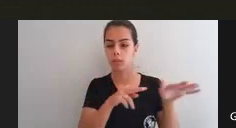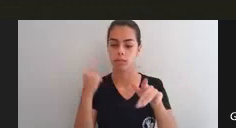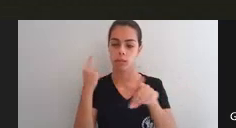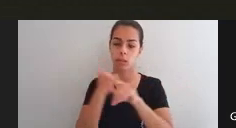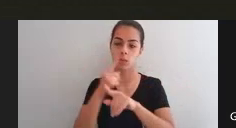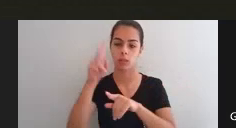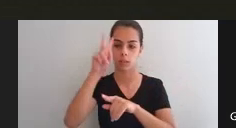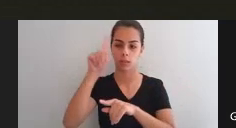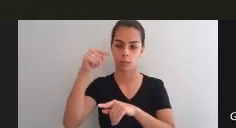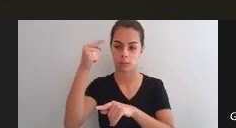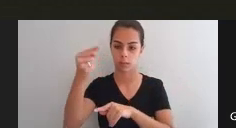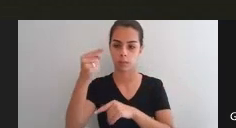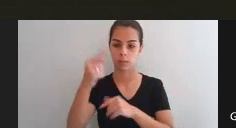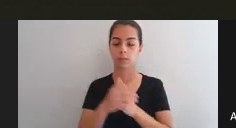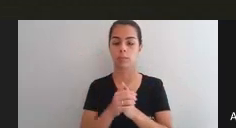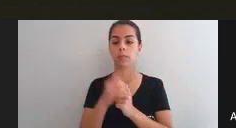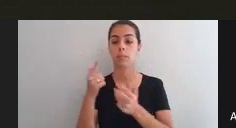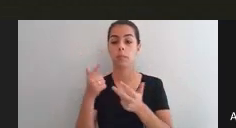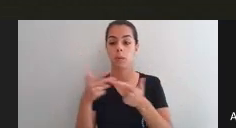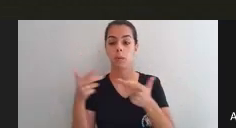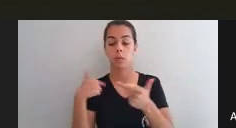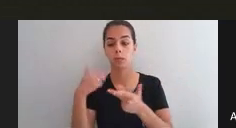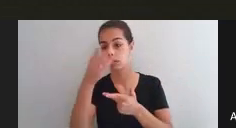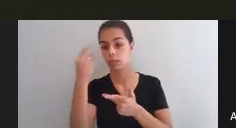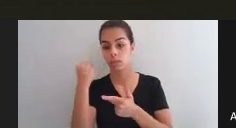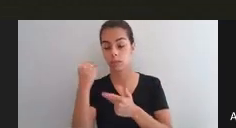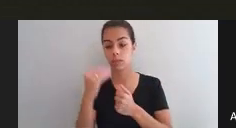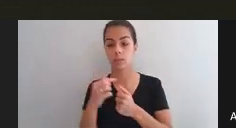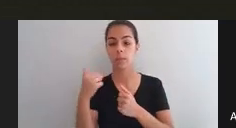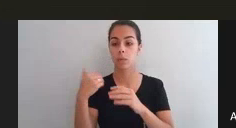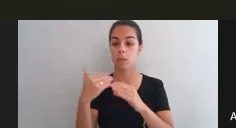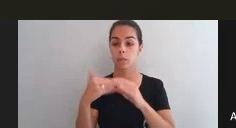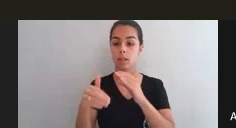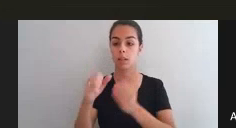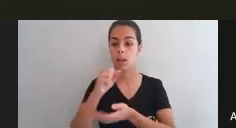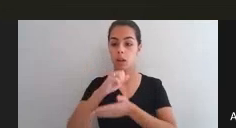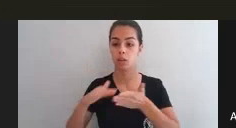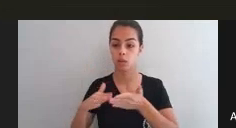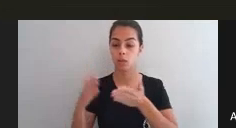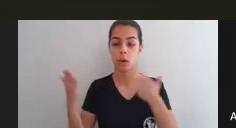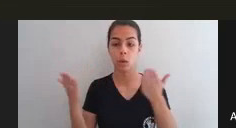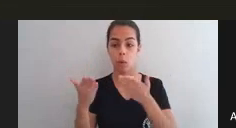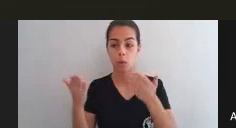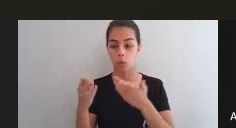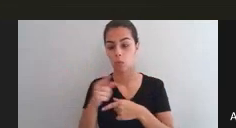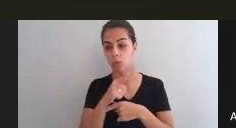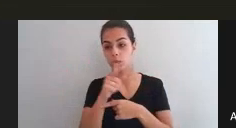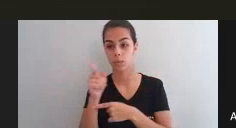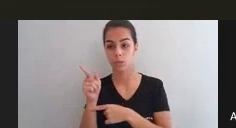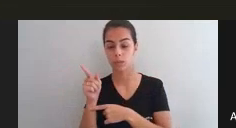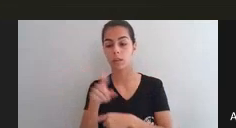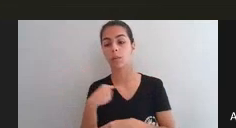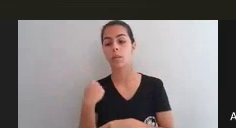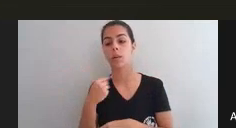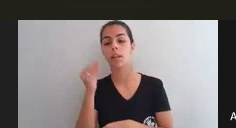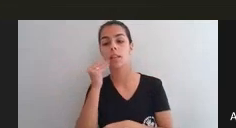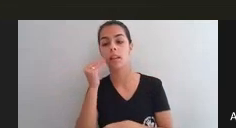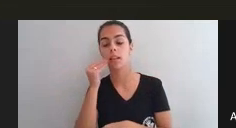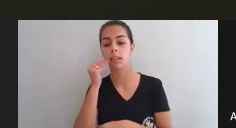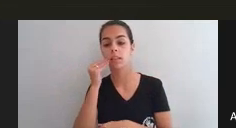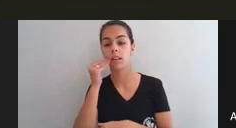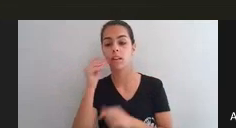segunda. Uma coisa que eu esqueci, eu vou mandar exercícios ainda hoje para vocês, para a gente tentar